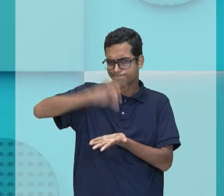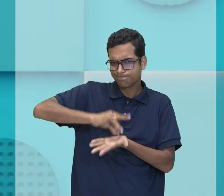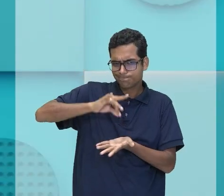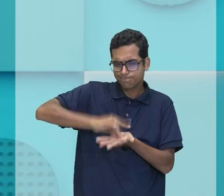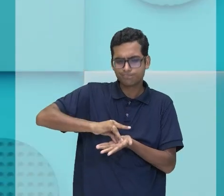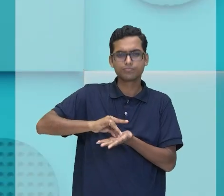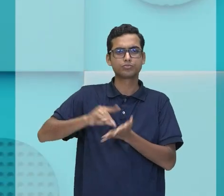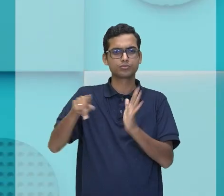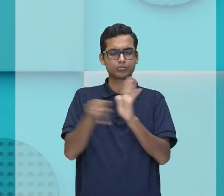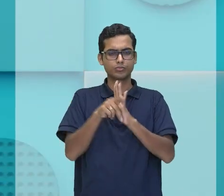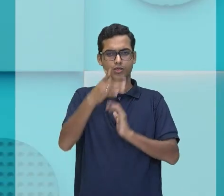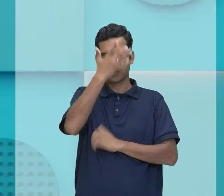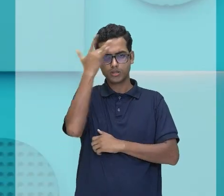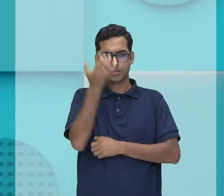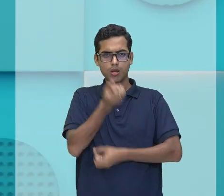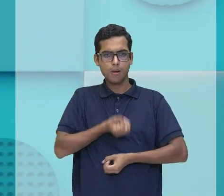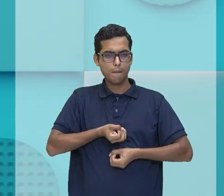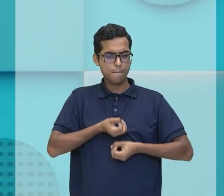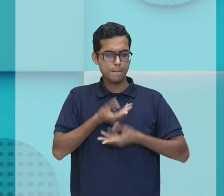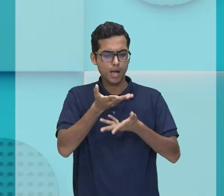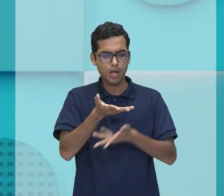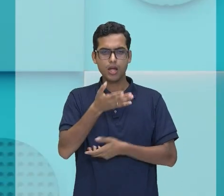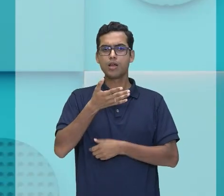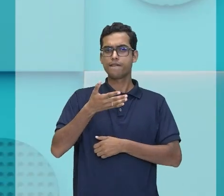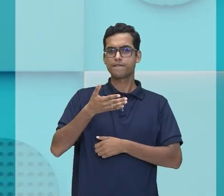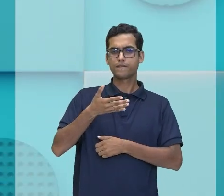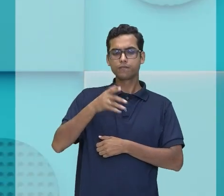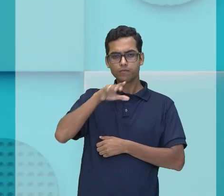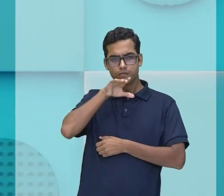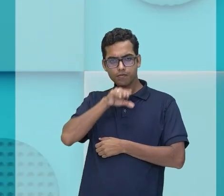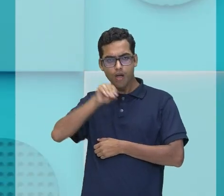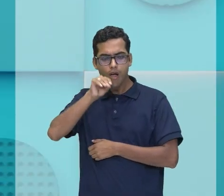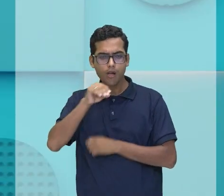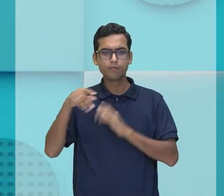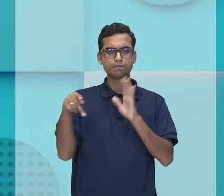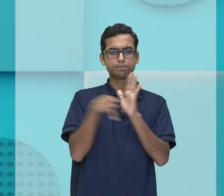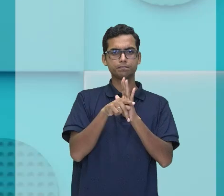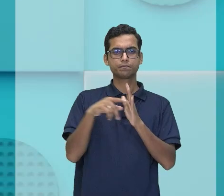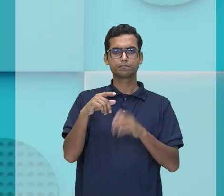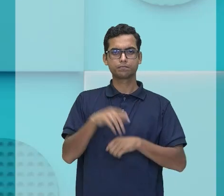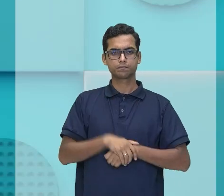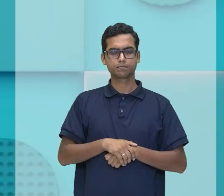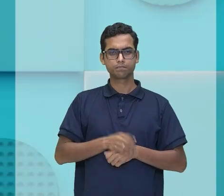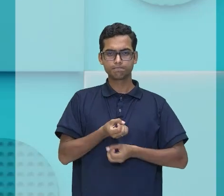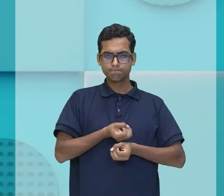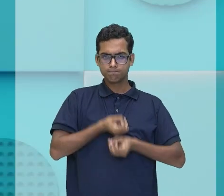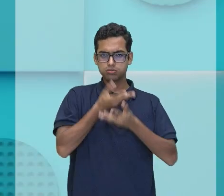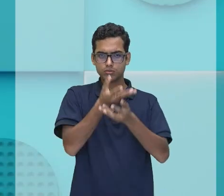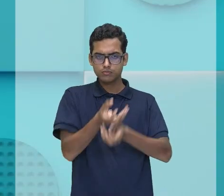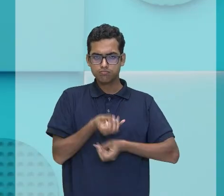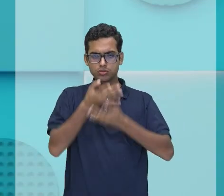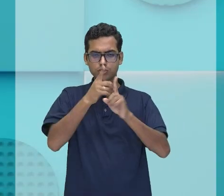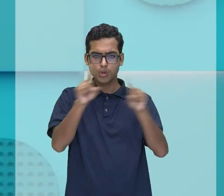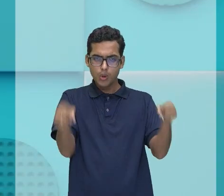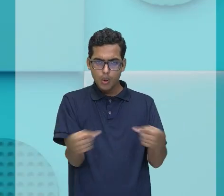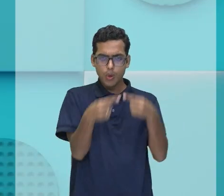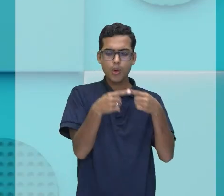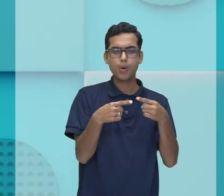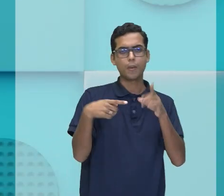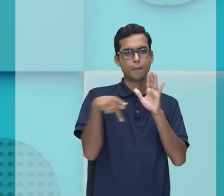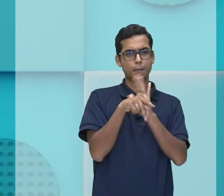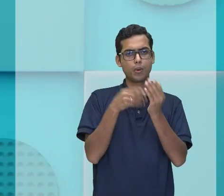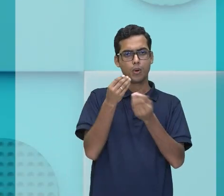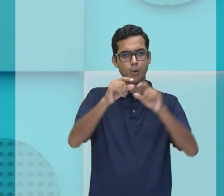se esse enunciado, se o emissor, né, está ali condizente com aquele enunciado através